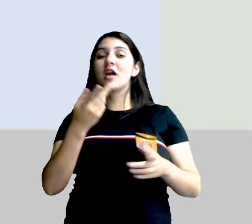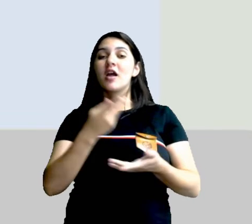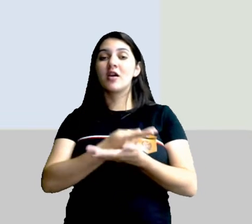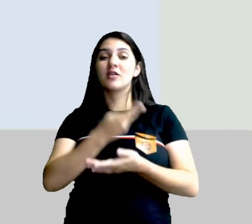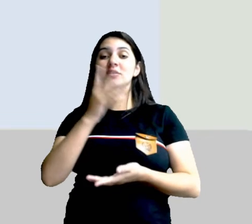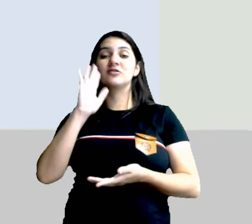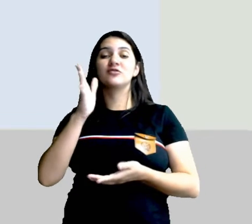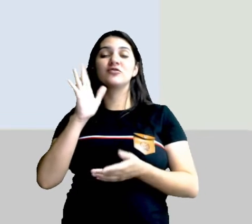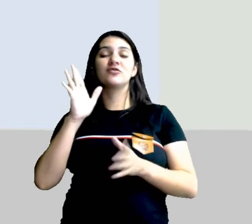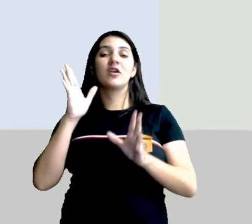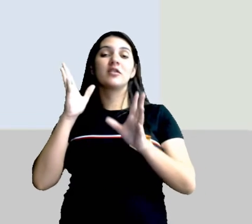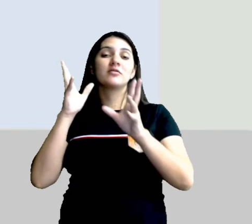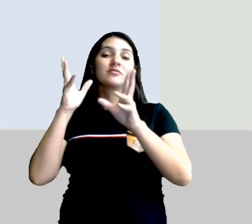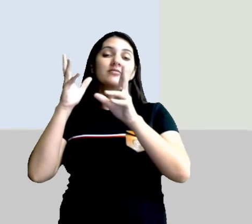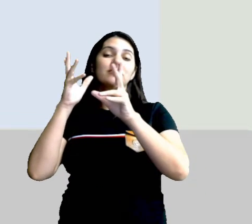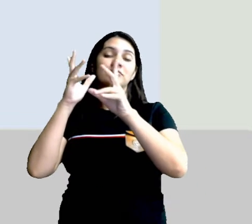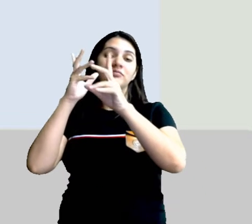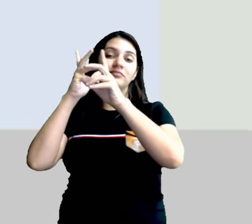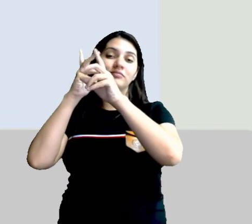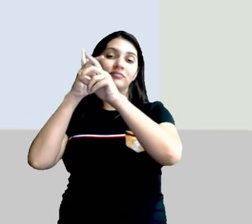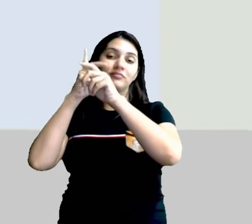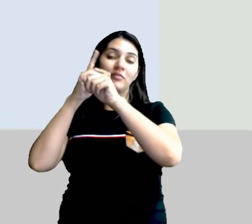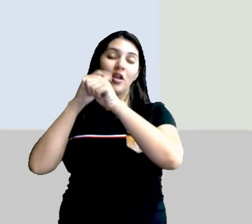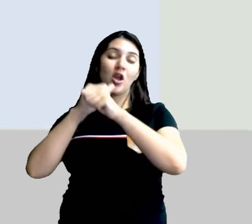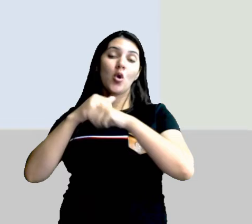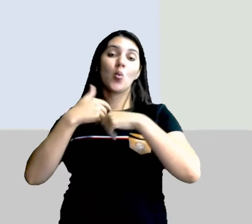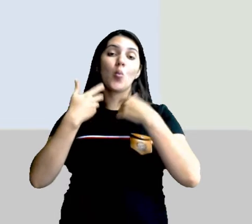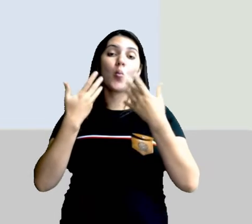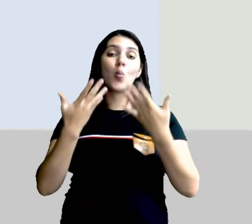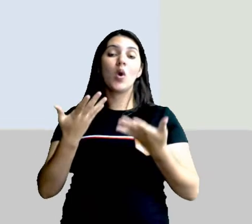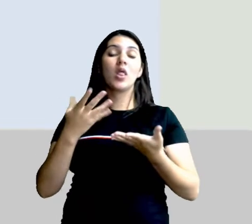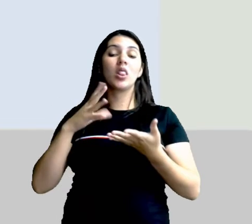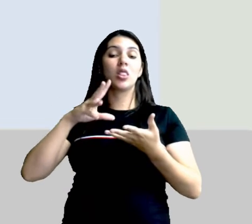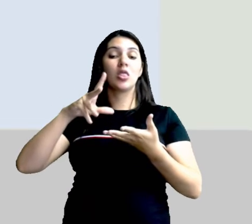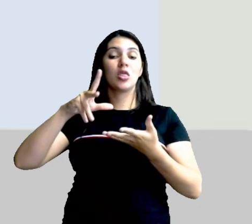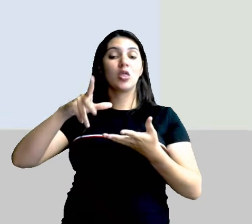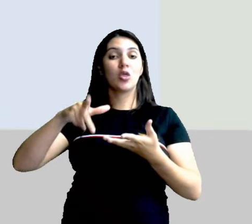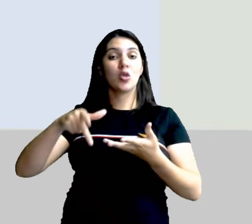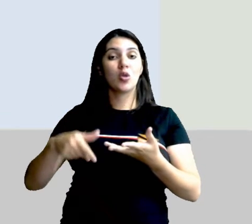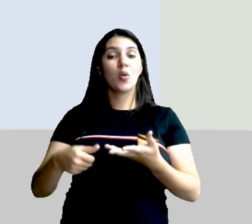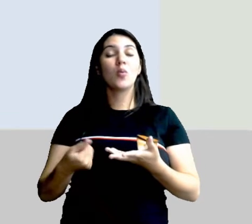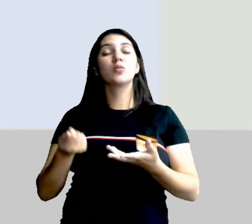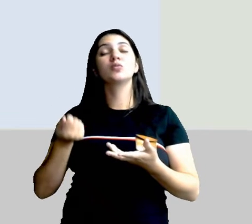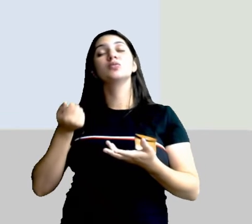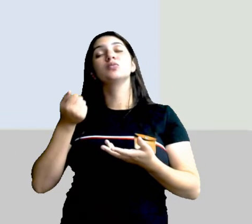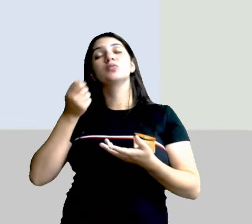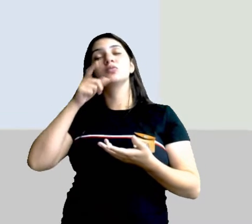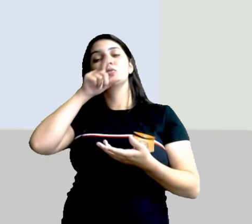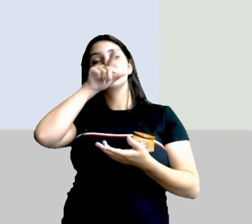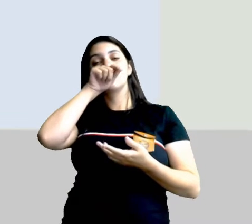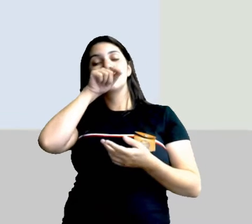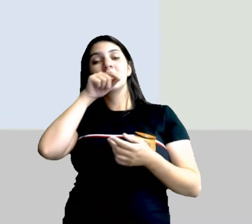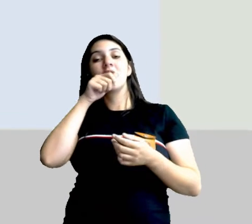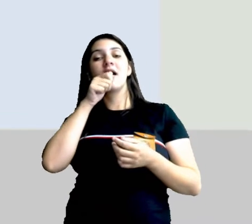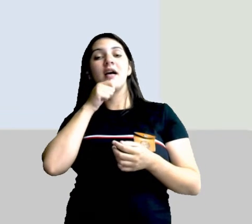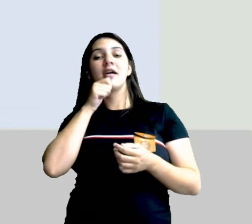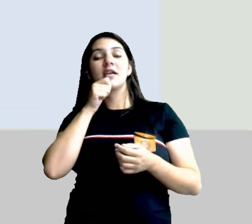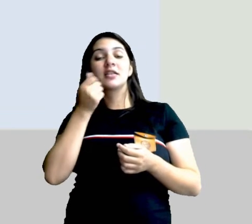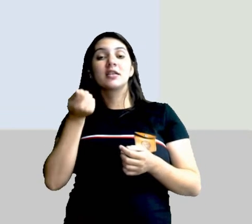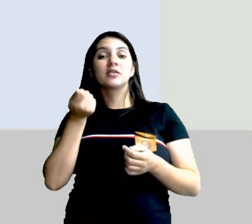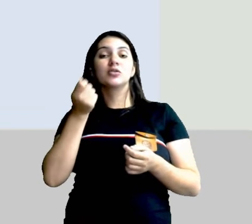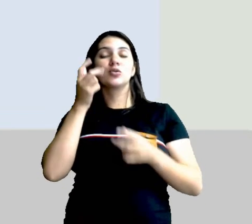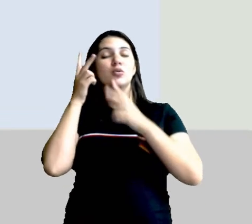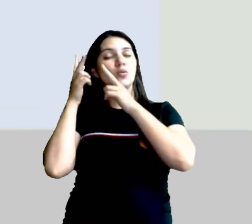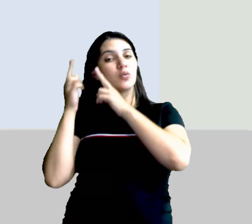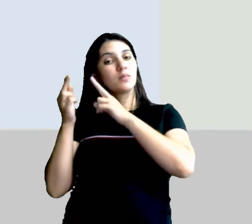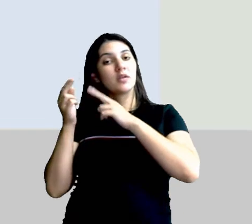já no alvorecer, quando todos os demais passarinhos estão ainda dormindo. Sua voz, bela